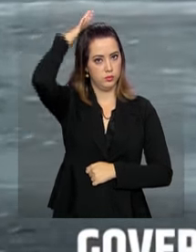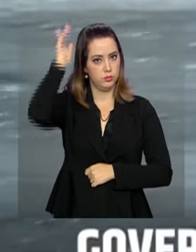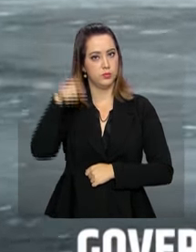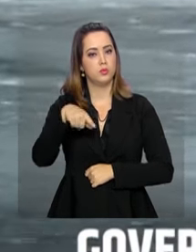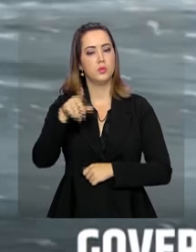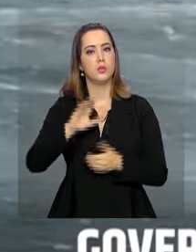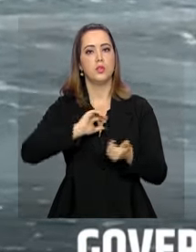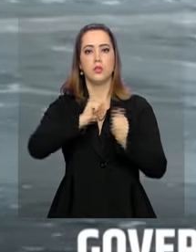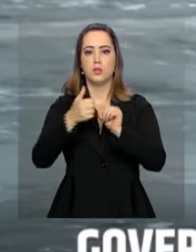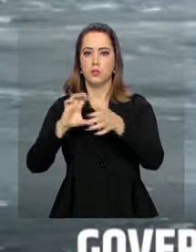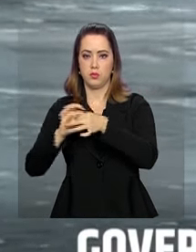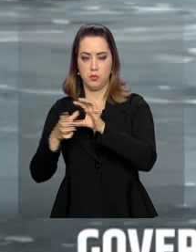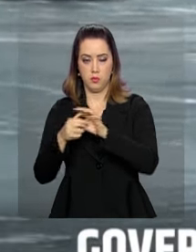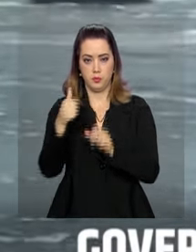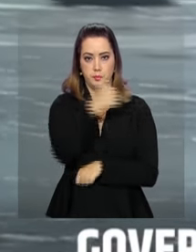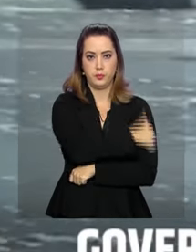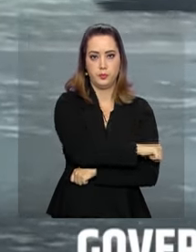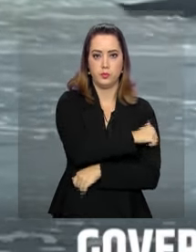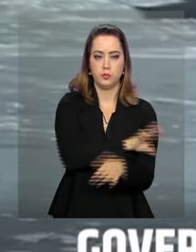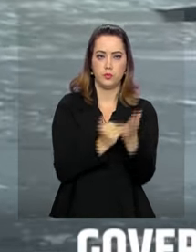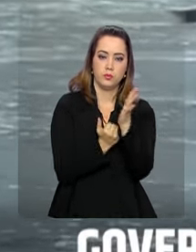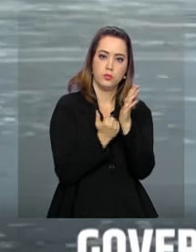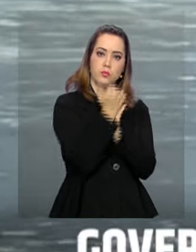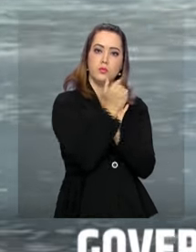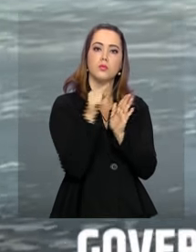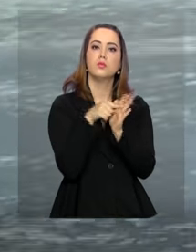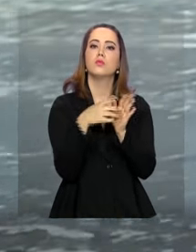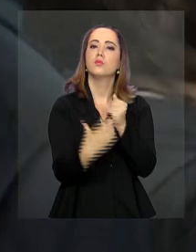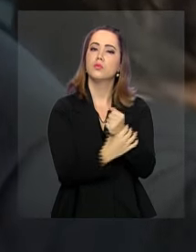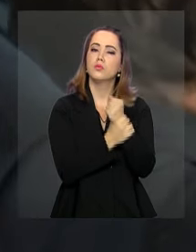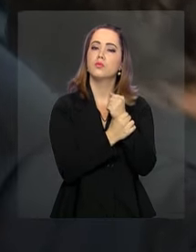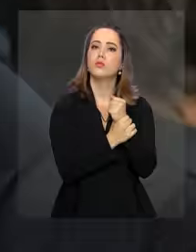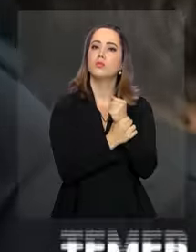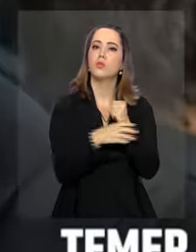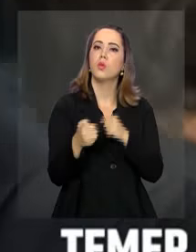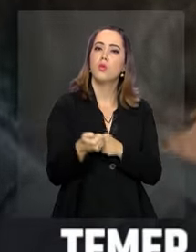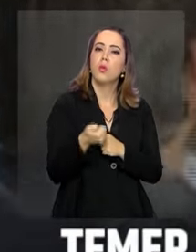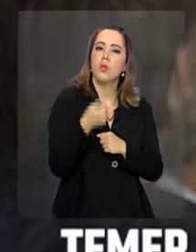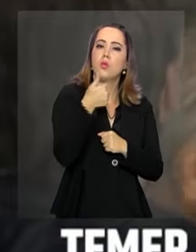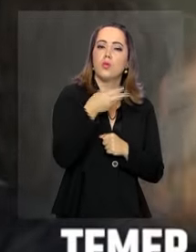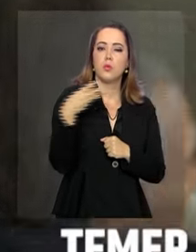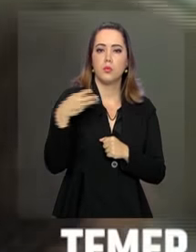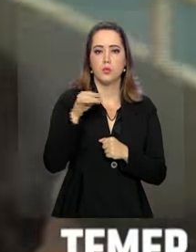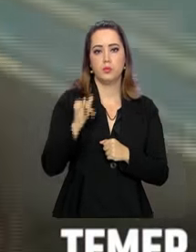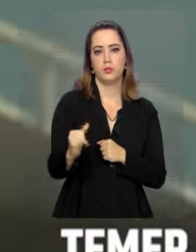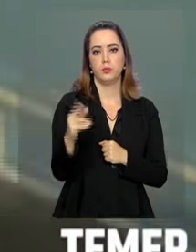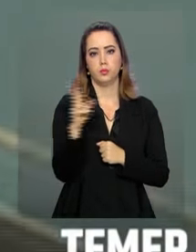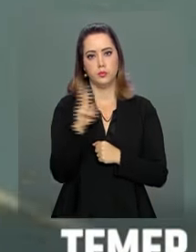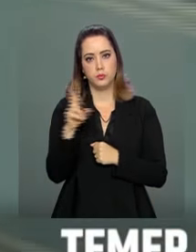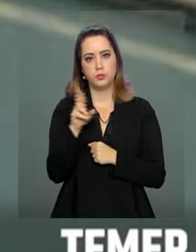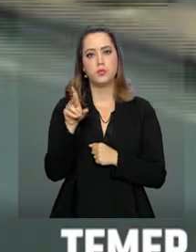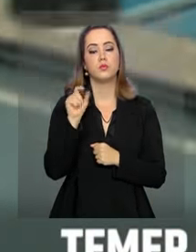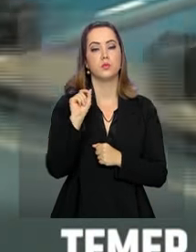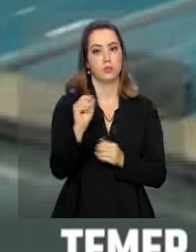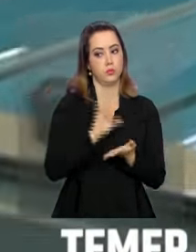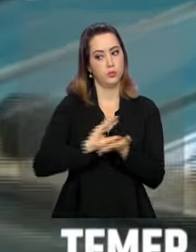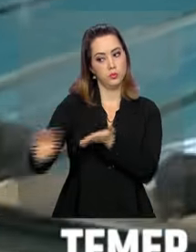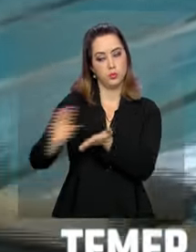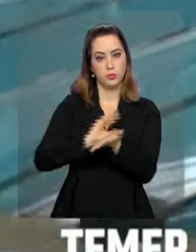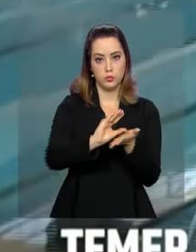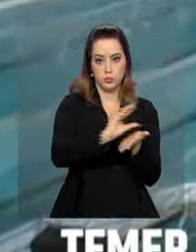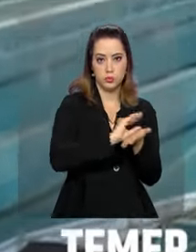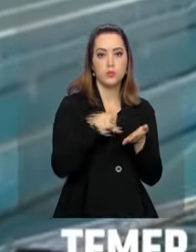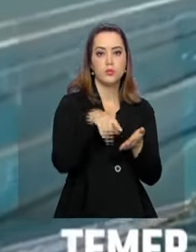foi outro destaque. Aumento no contingente de segurança, quase 3 bilhões de reais para o Estado investir